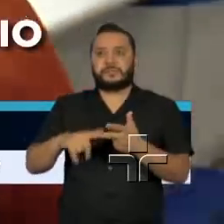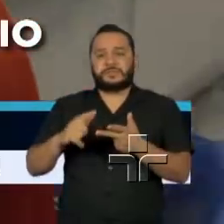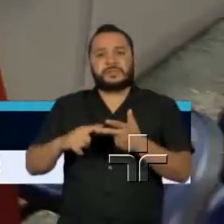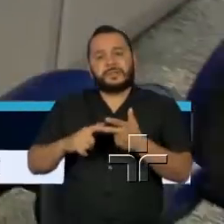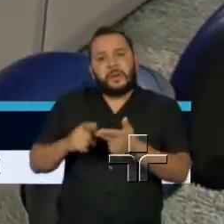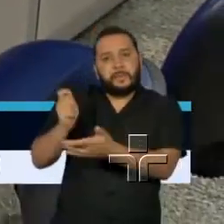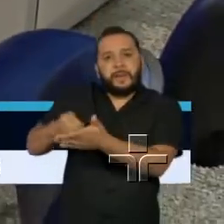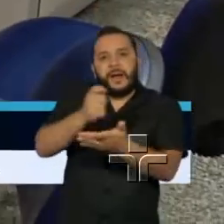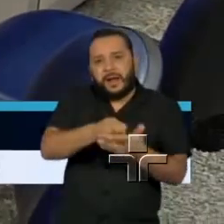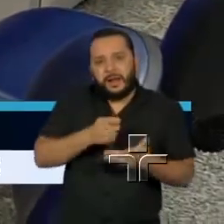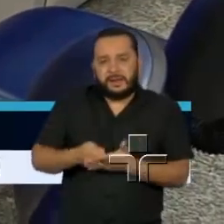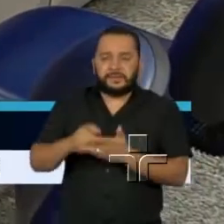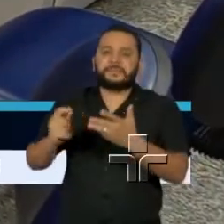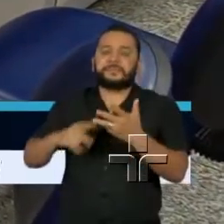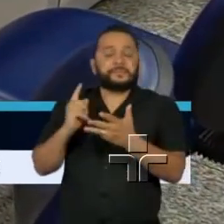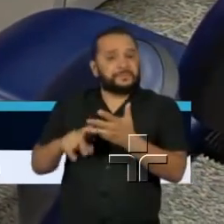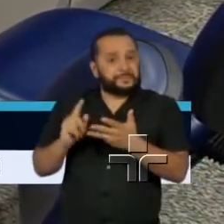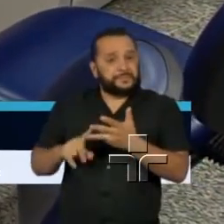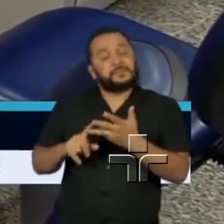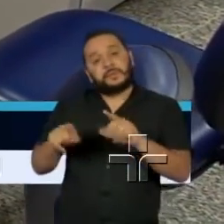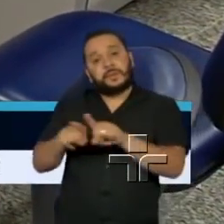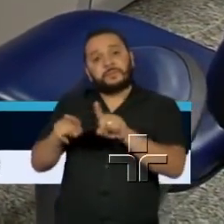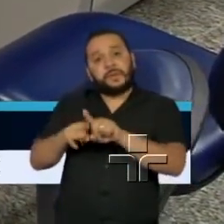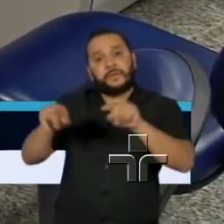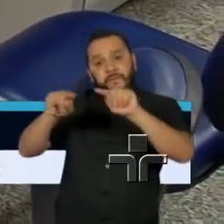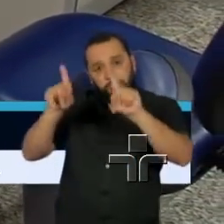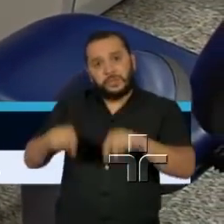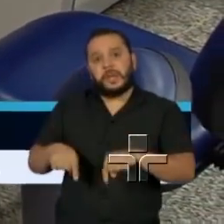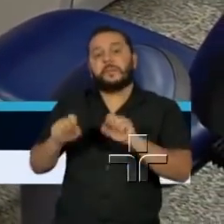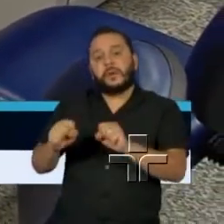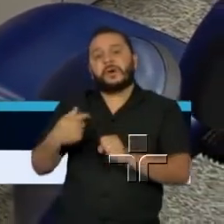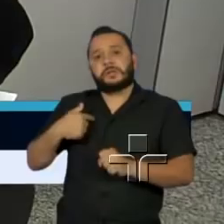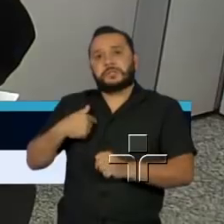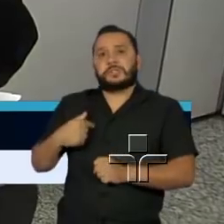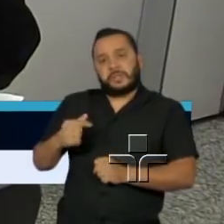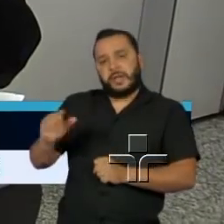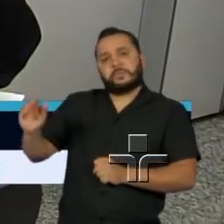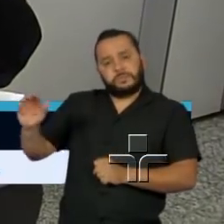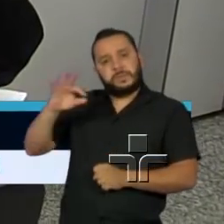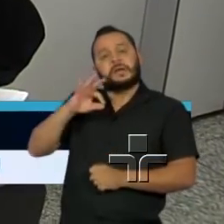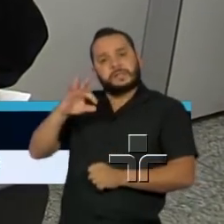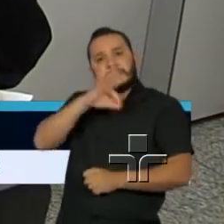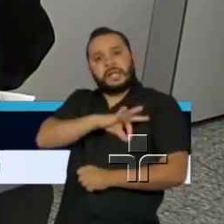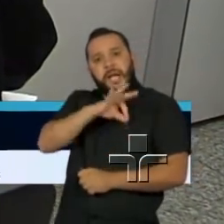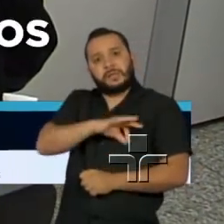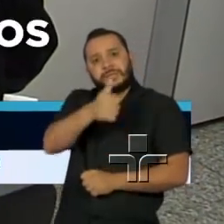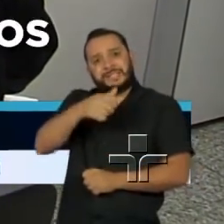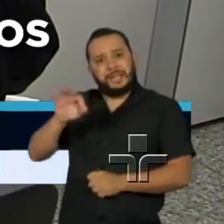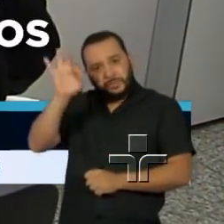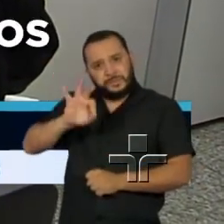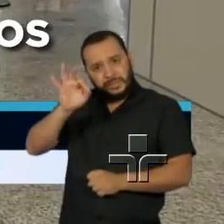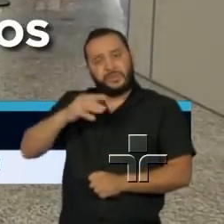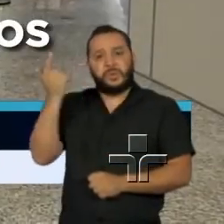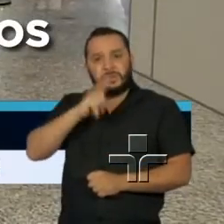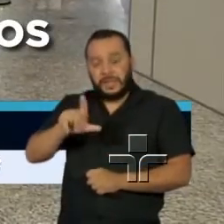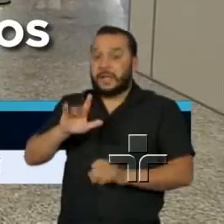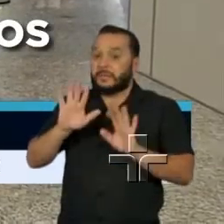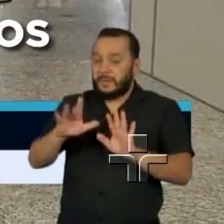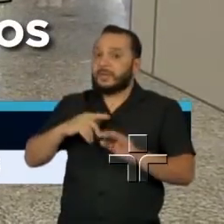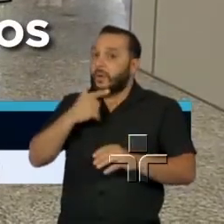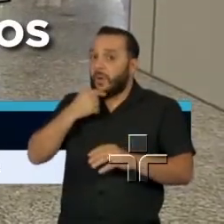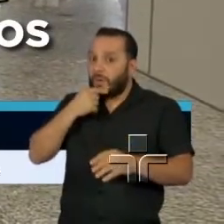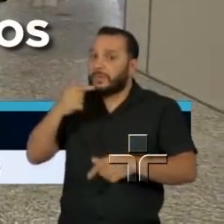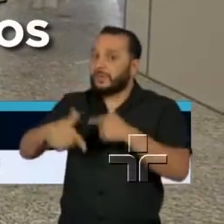e muitas vezes elas até permitem que o trabalhador chegue a receber 100% da sua média salarial. E é necessário que o homem trabalhe